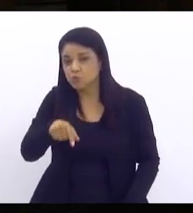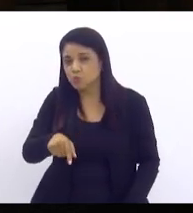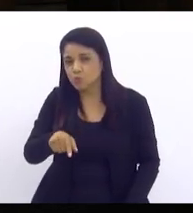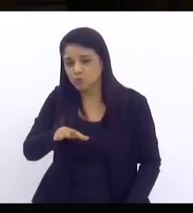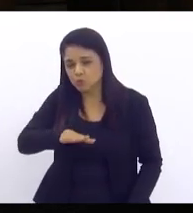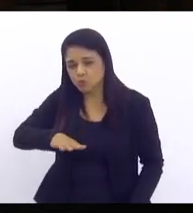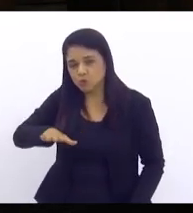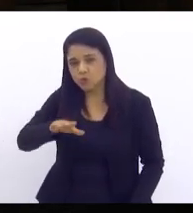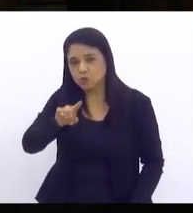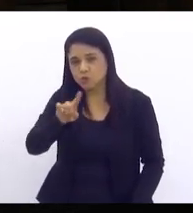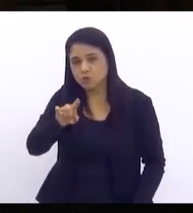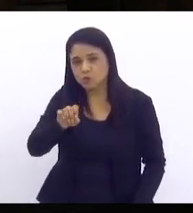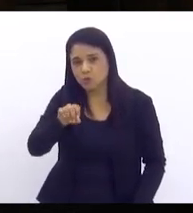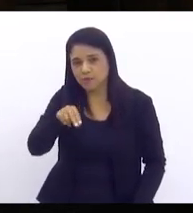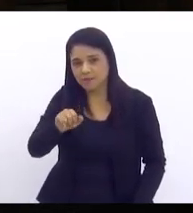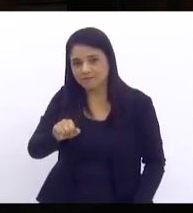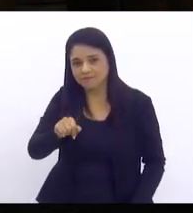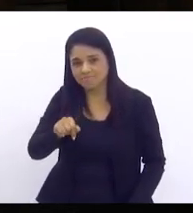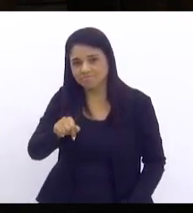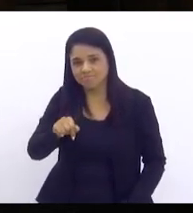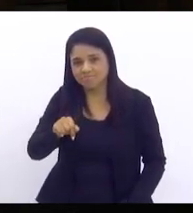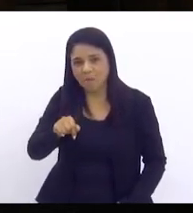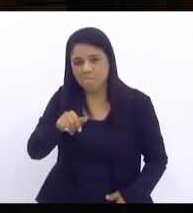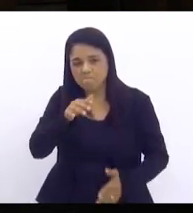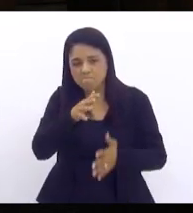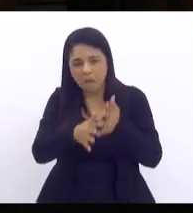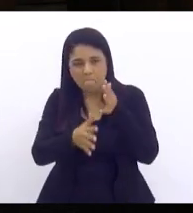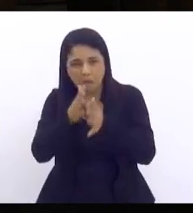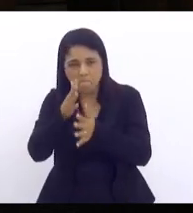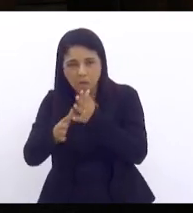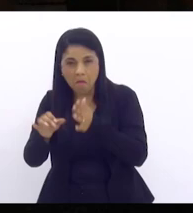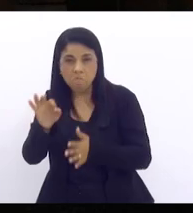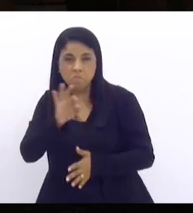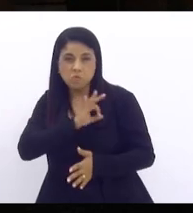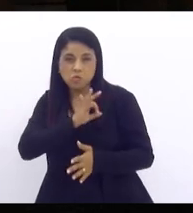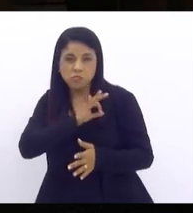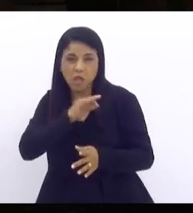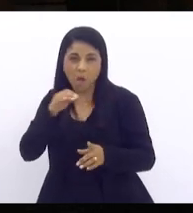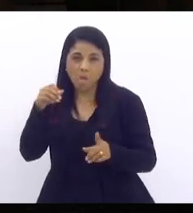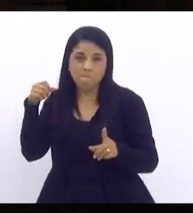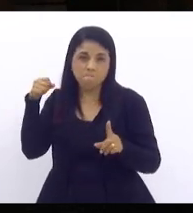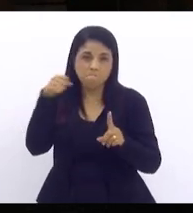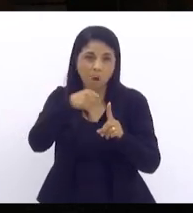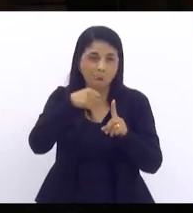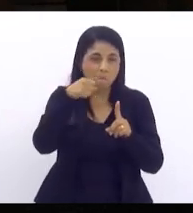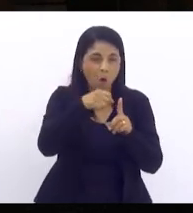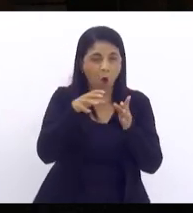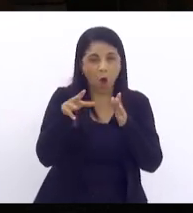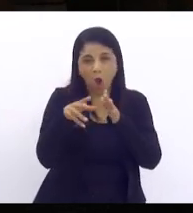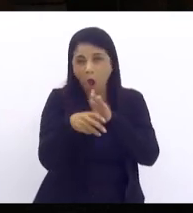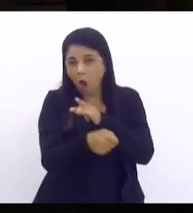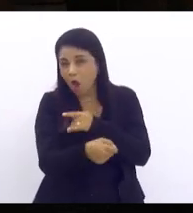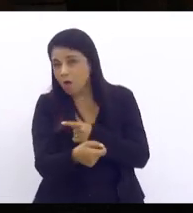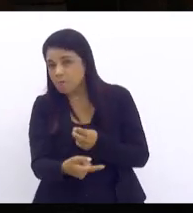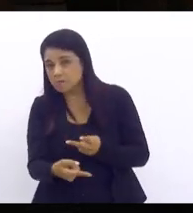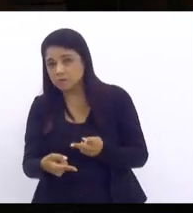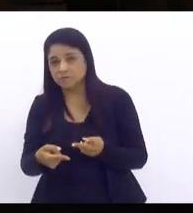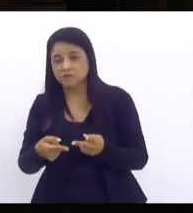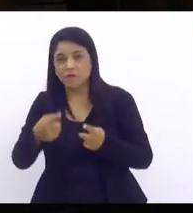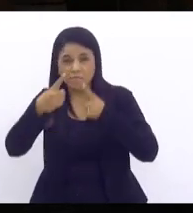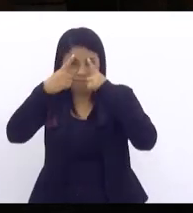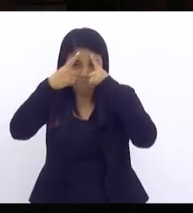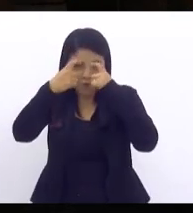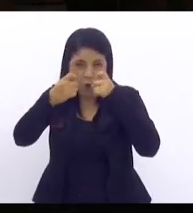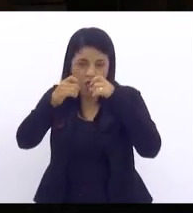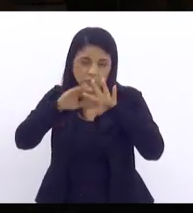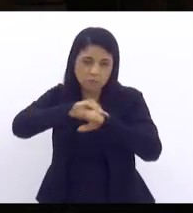verdadeira baderna naquela região. Policiais agredidos, roubos, uma violência